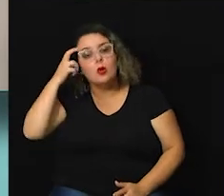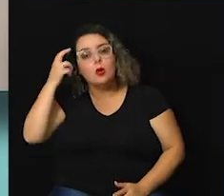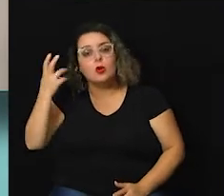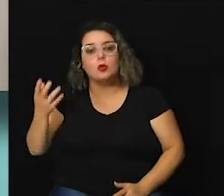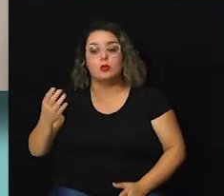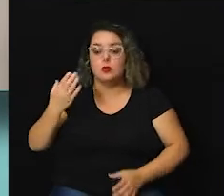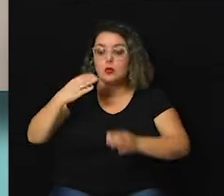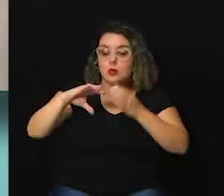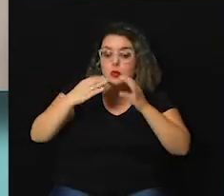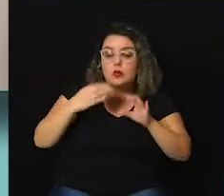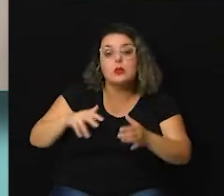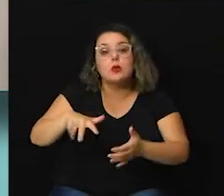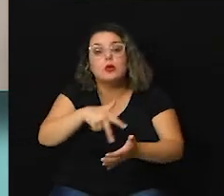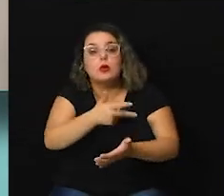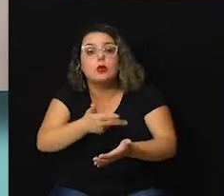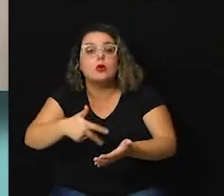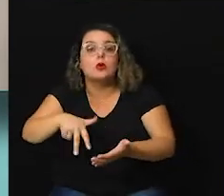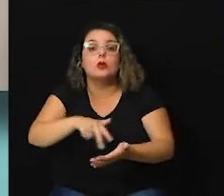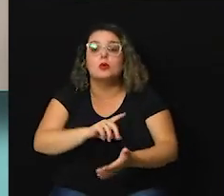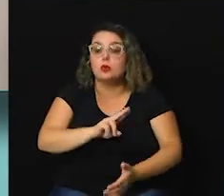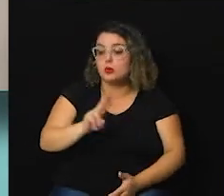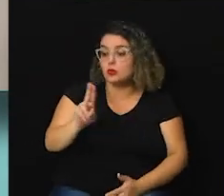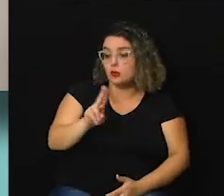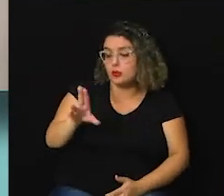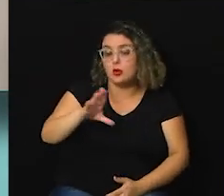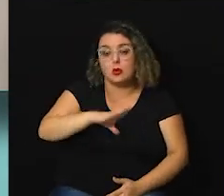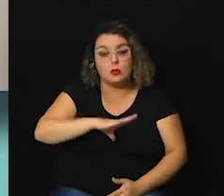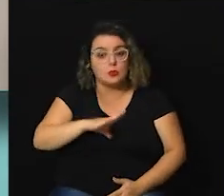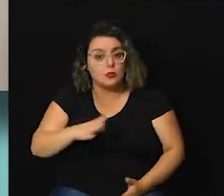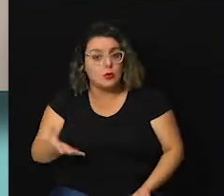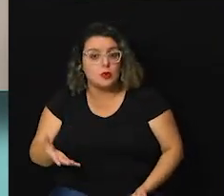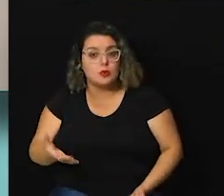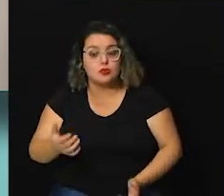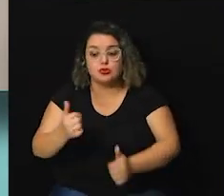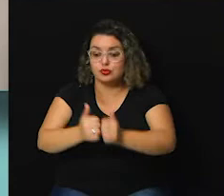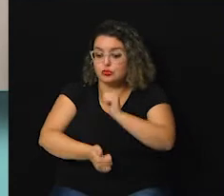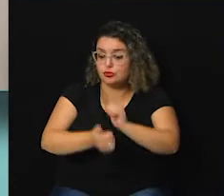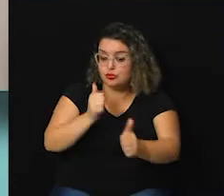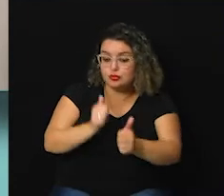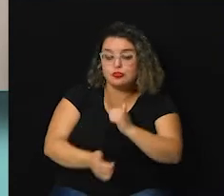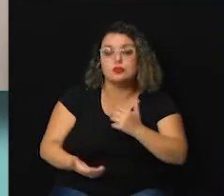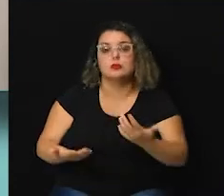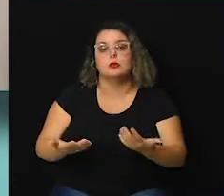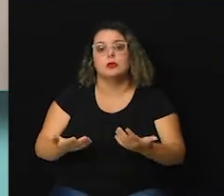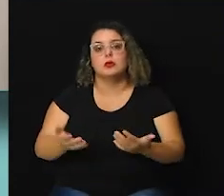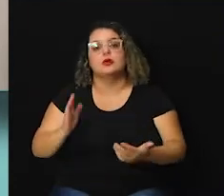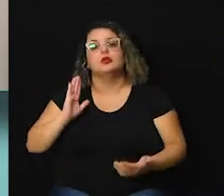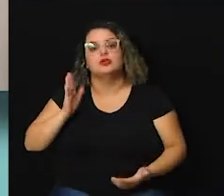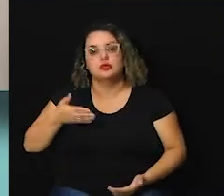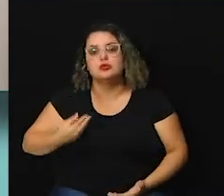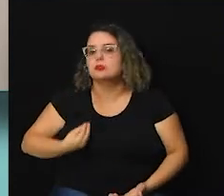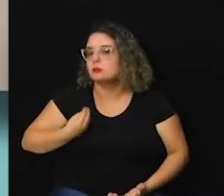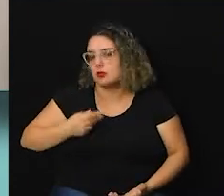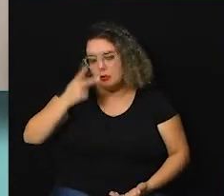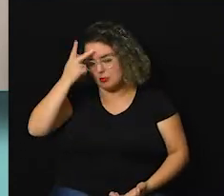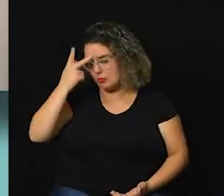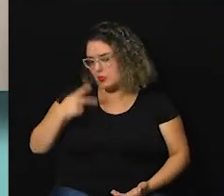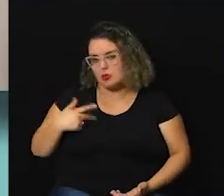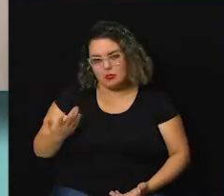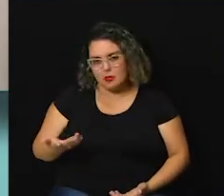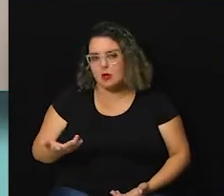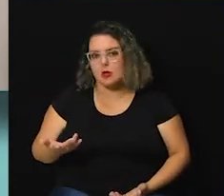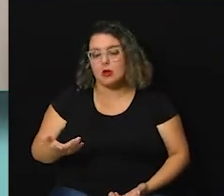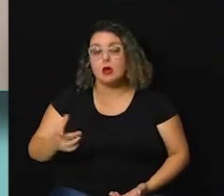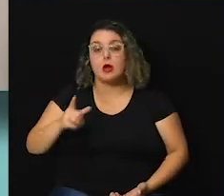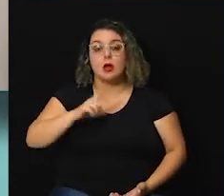cultura, no nosso canto, na nossa dança, nome de cidade, de futebol. Então, assim, ela já tem a existência por si só, mas